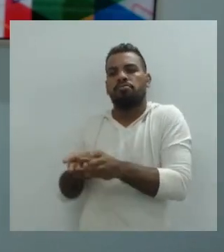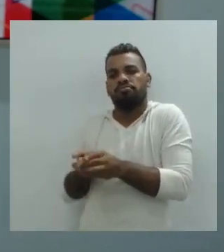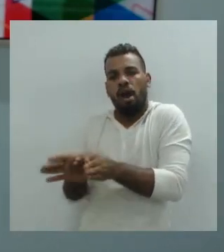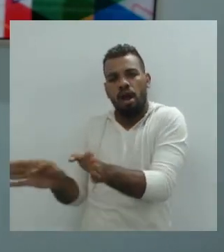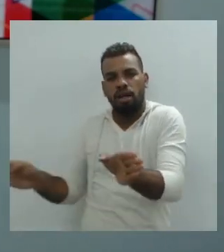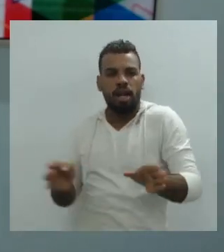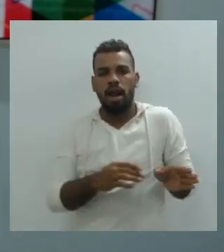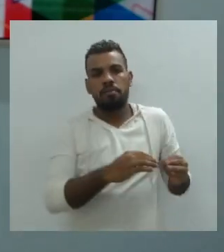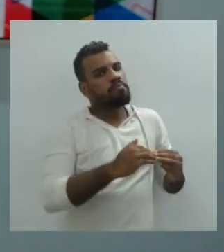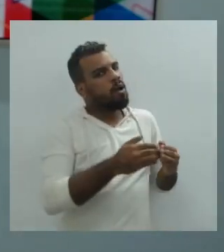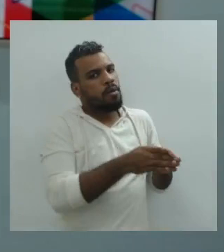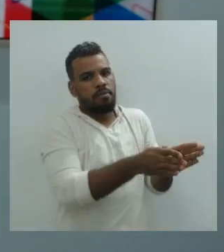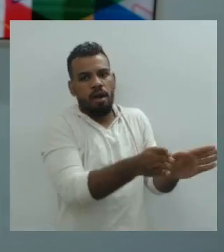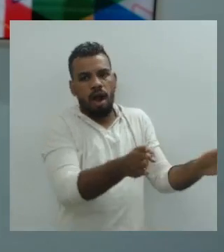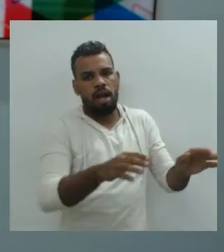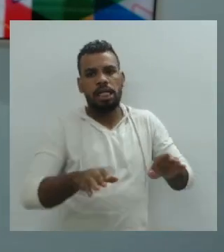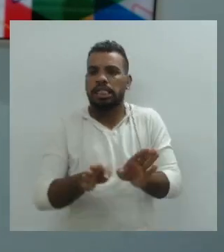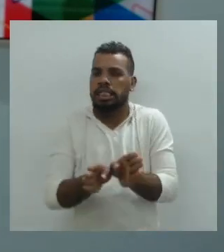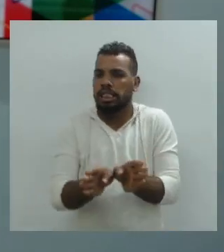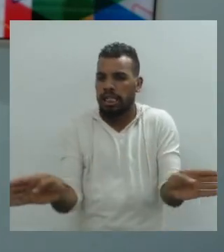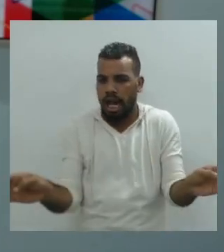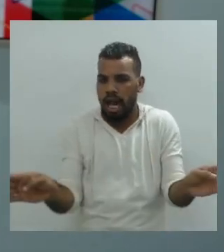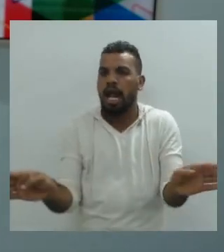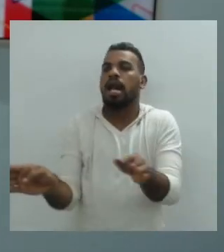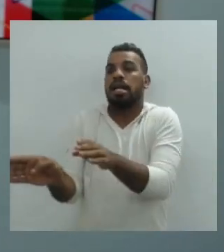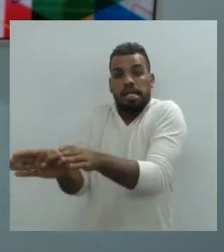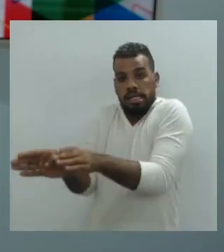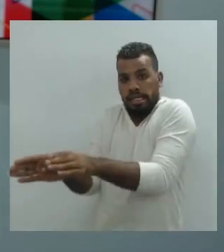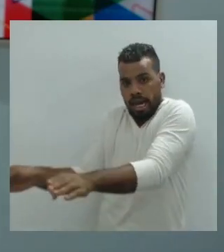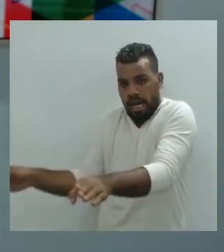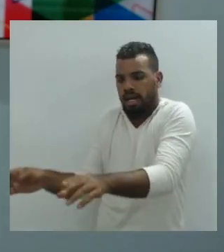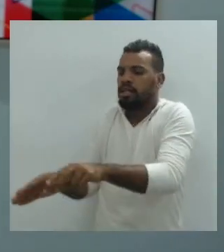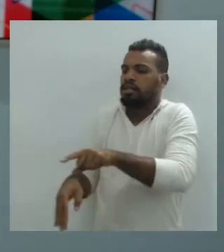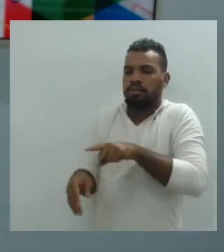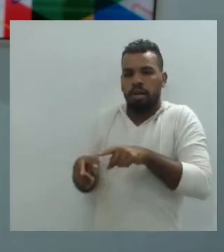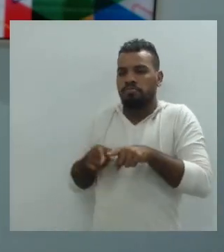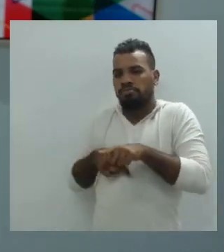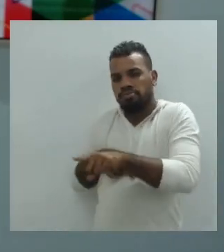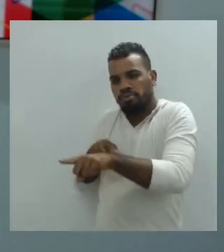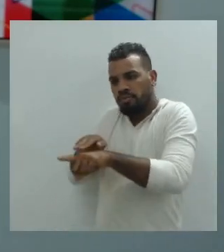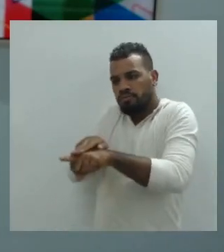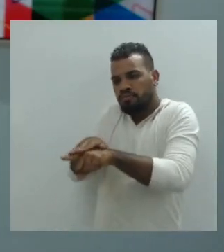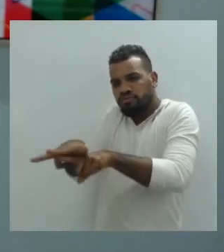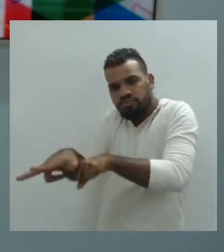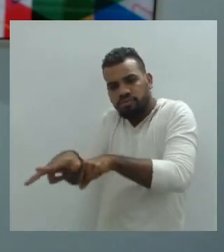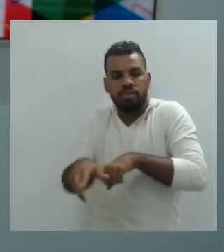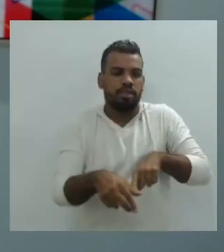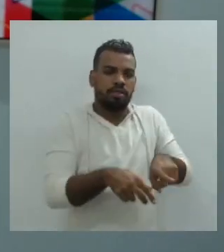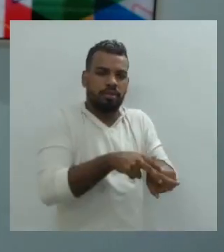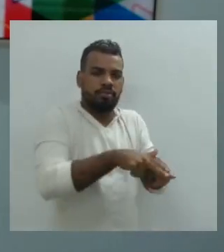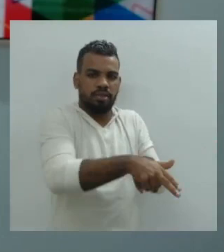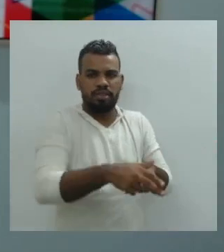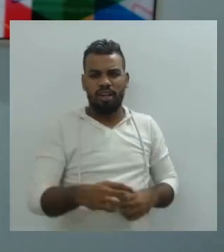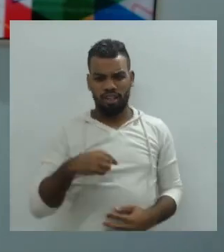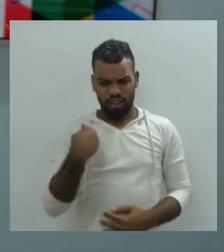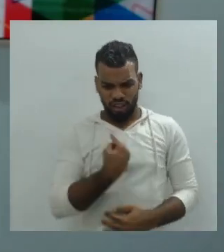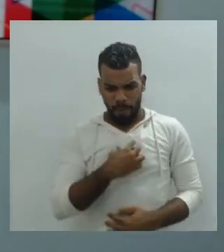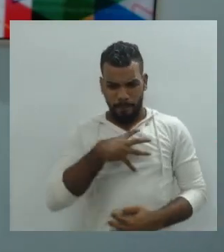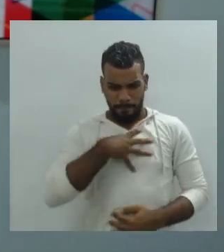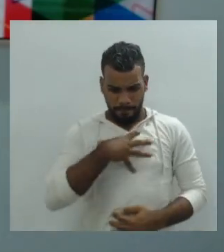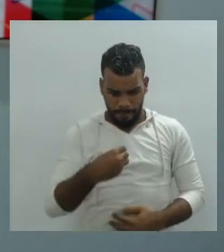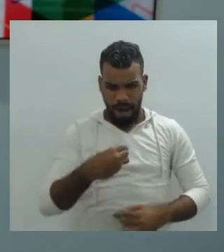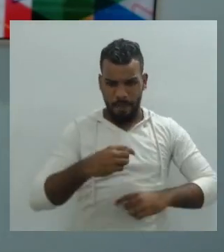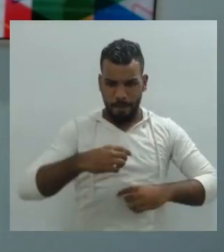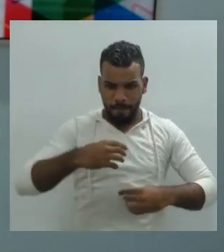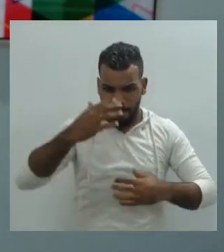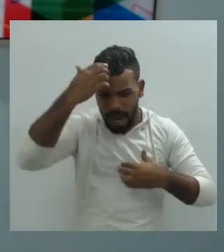Então, seres humanos são seres humanos, grandes primatas são grandes primatas. Nós nunca viemos do macaco, nem Darwin